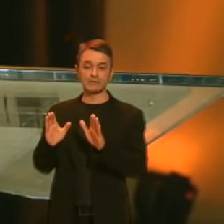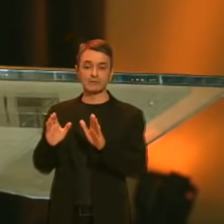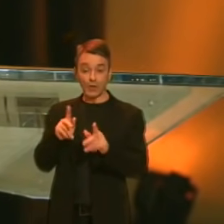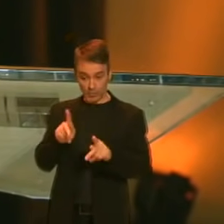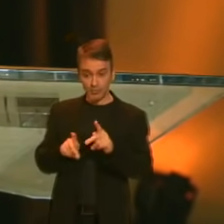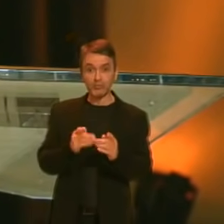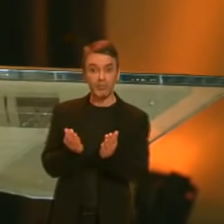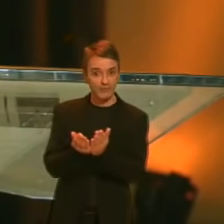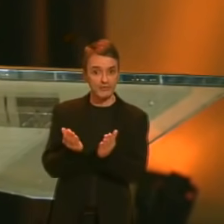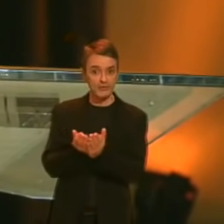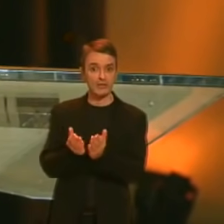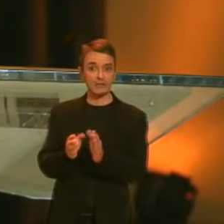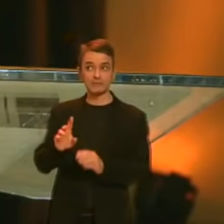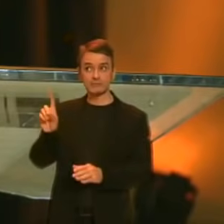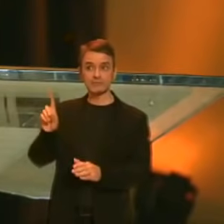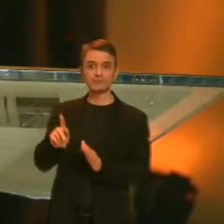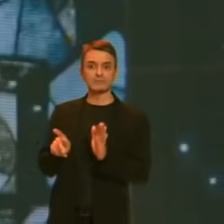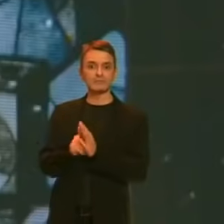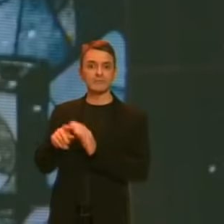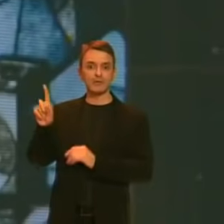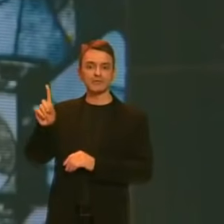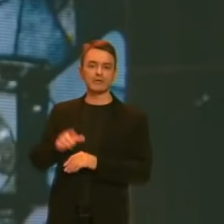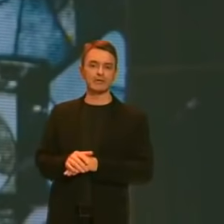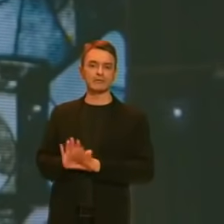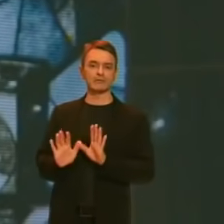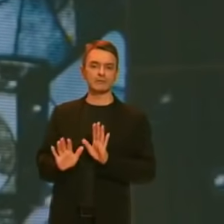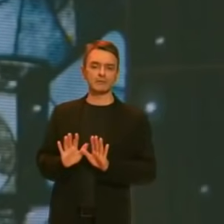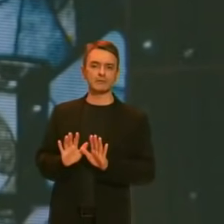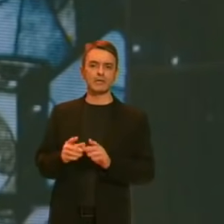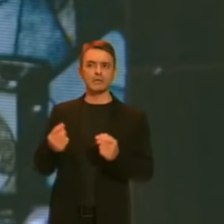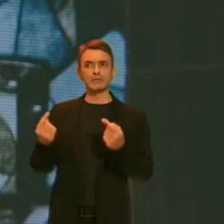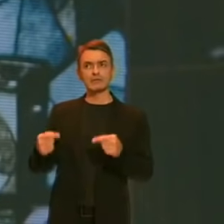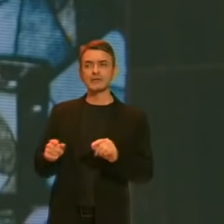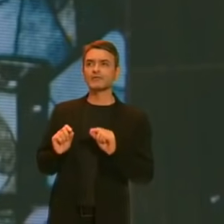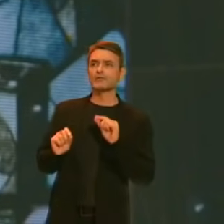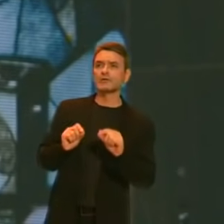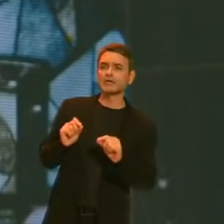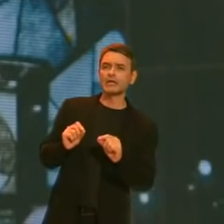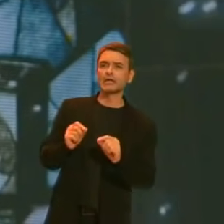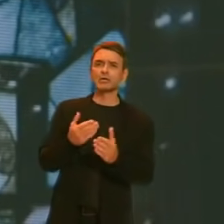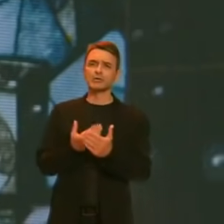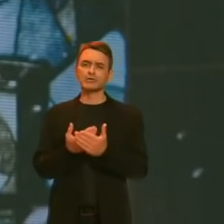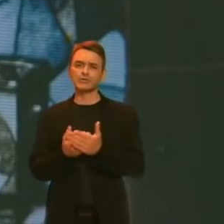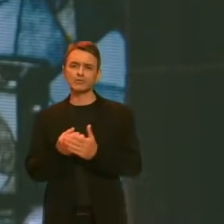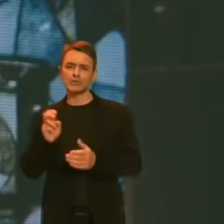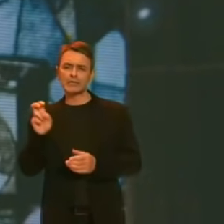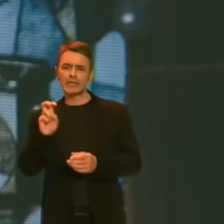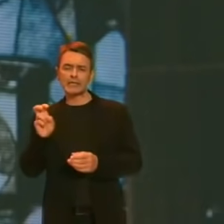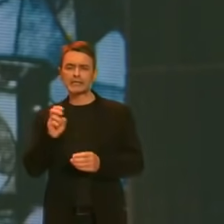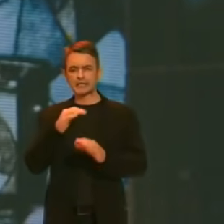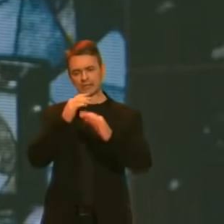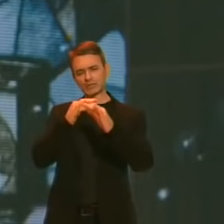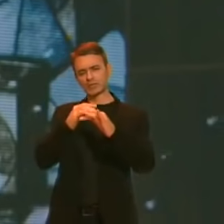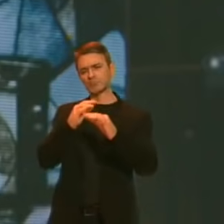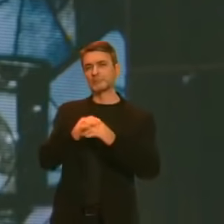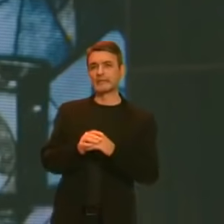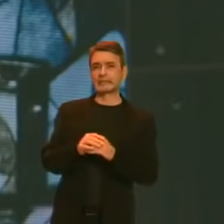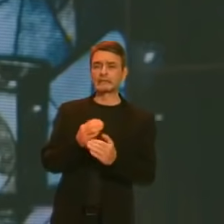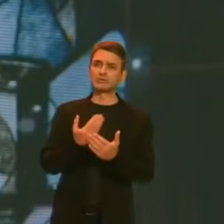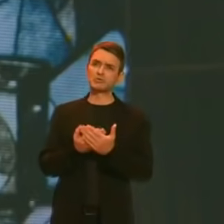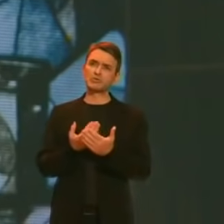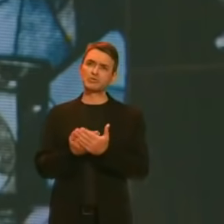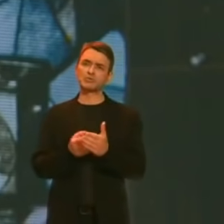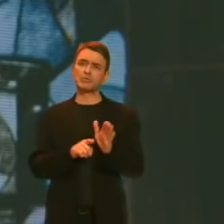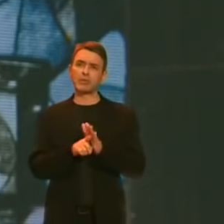alguns desafios que esse estudo sobre a trombeta, a quinta trombeta, nos apresenta.